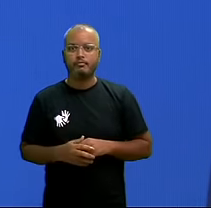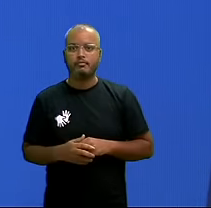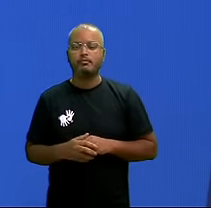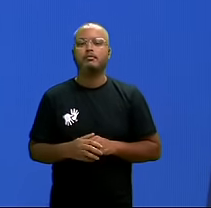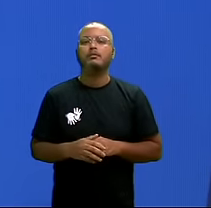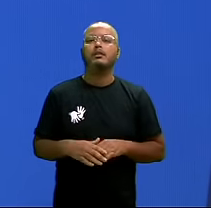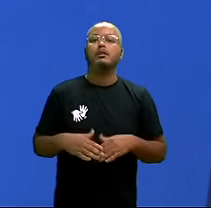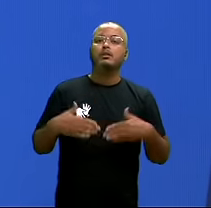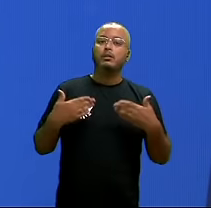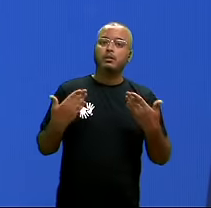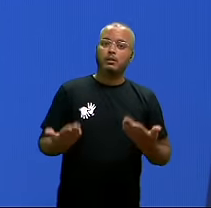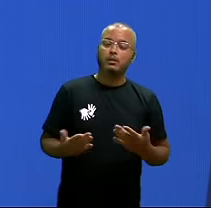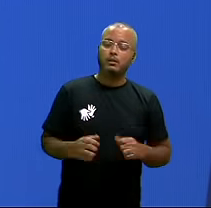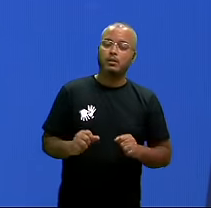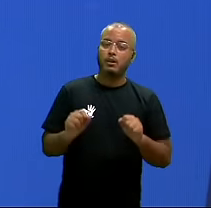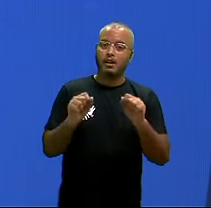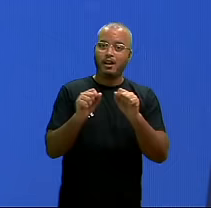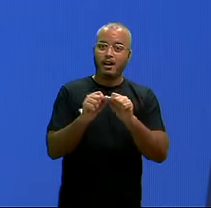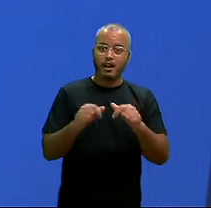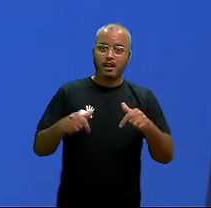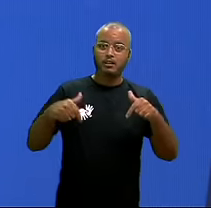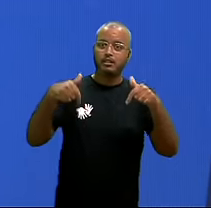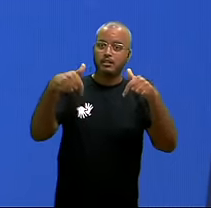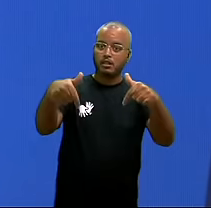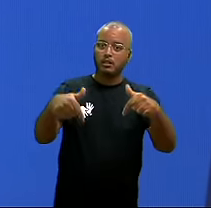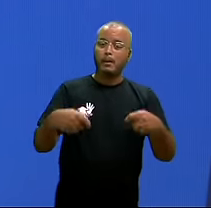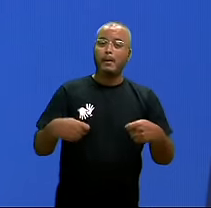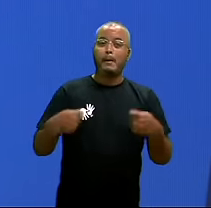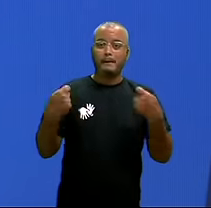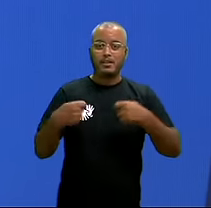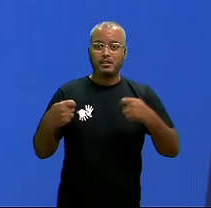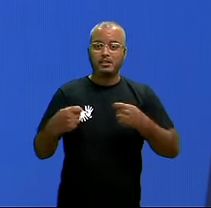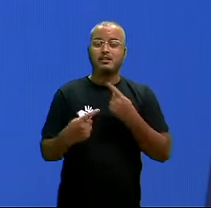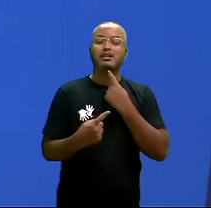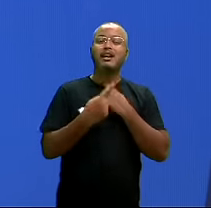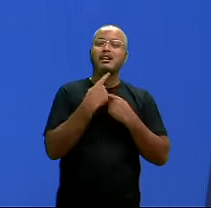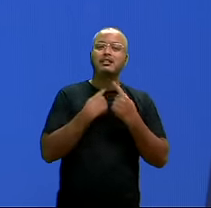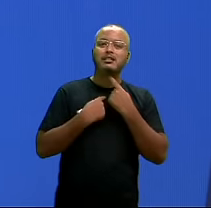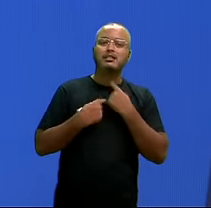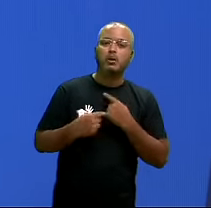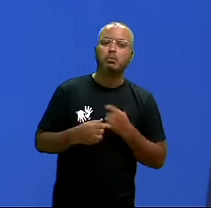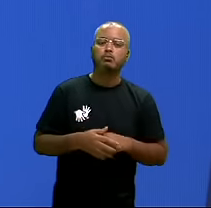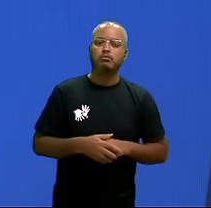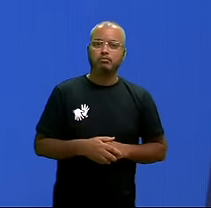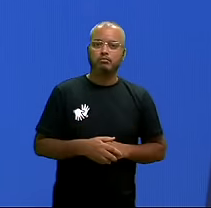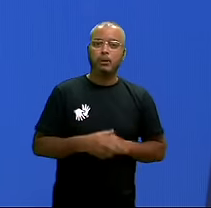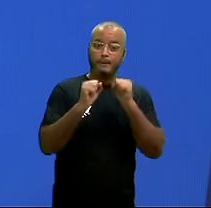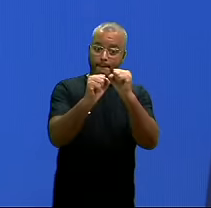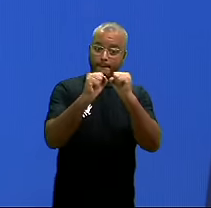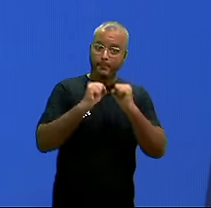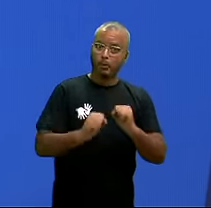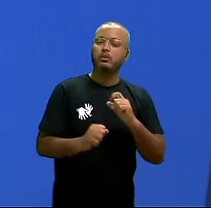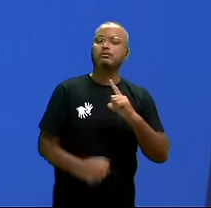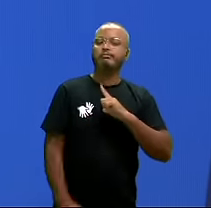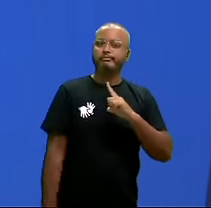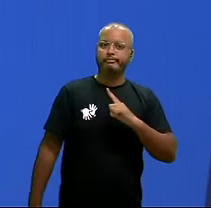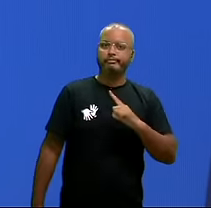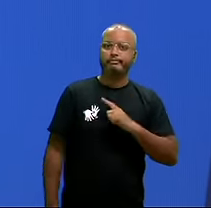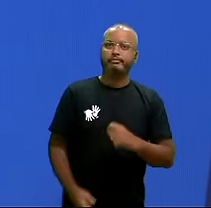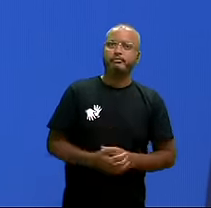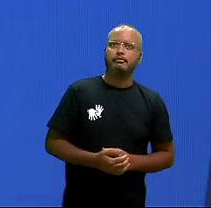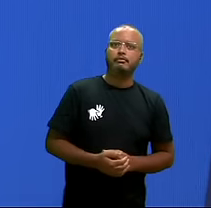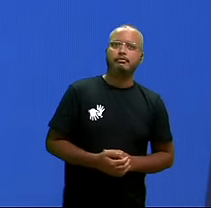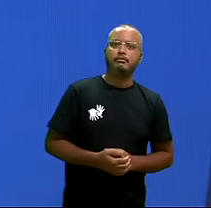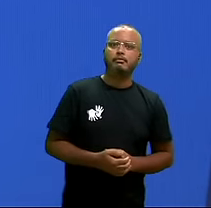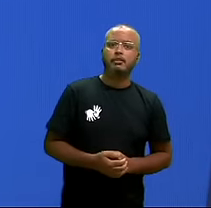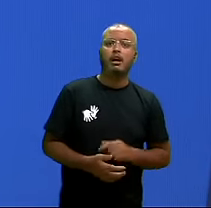existe poder no desejo. Diga assim: só existe poder na ação. Sabe essa coisa de desejo? Quem aqui nunca